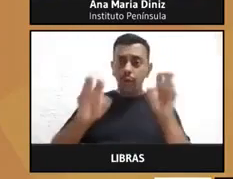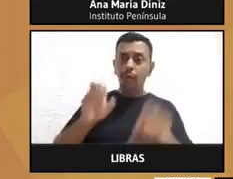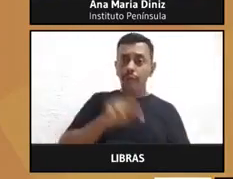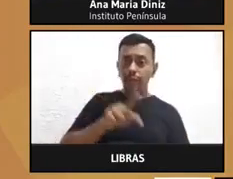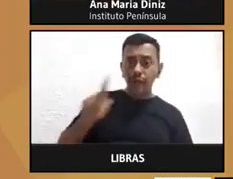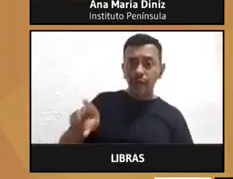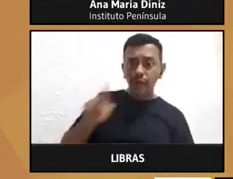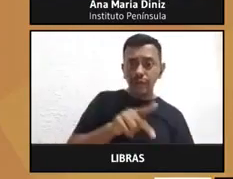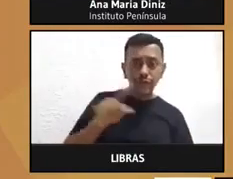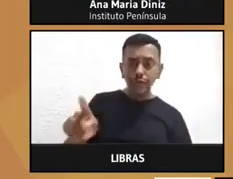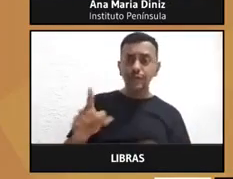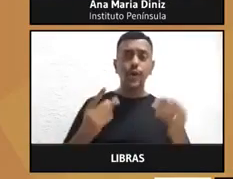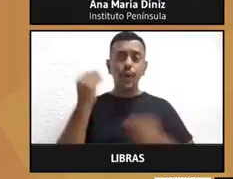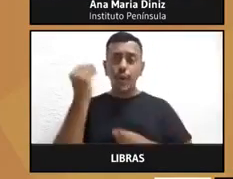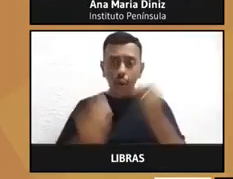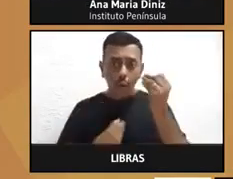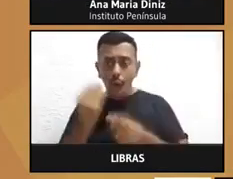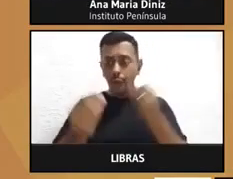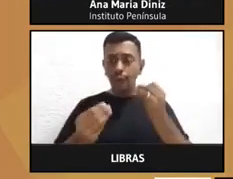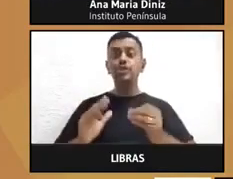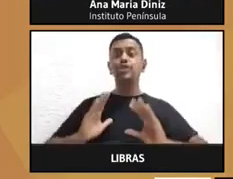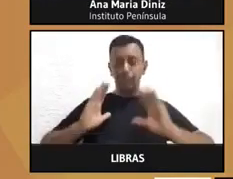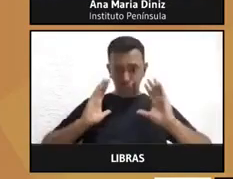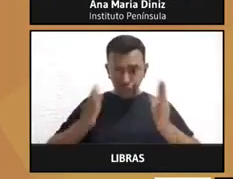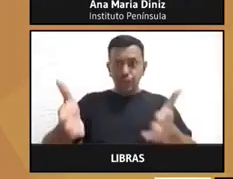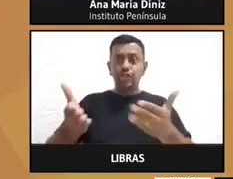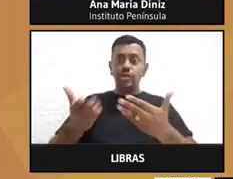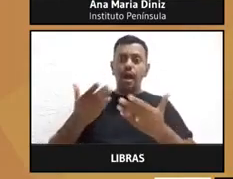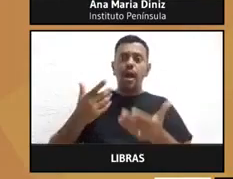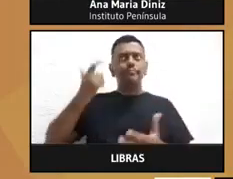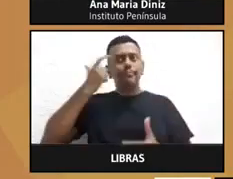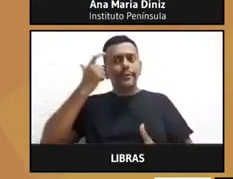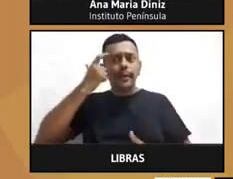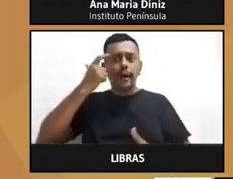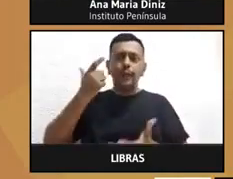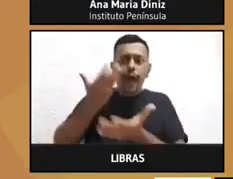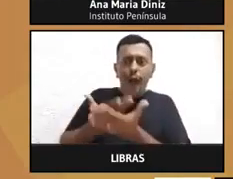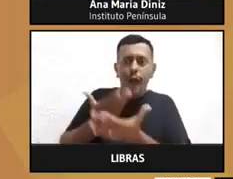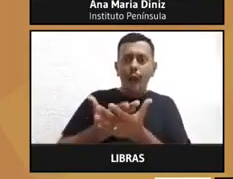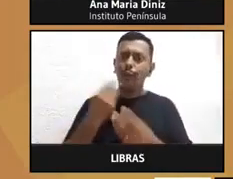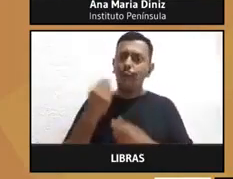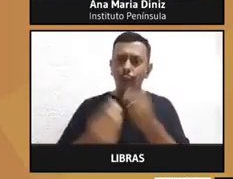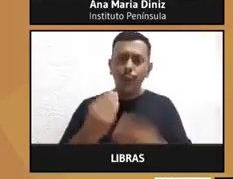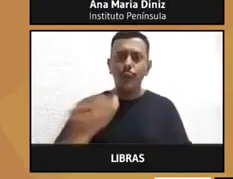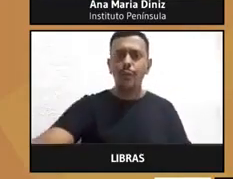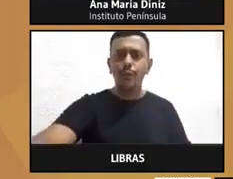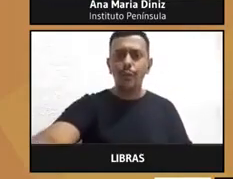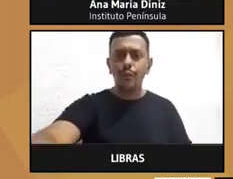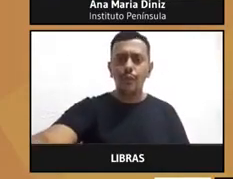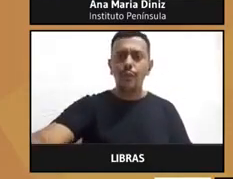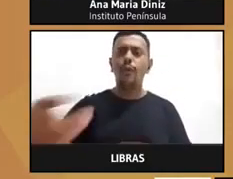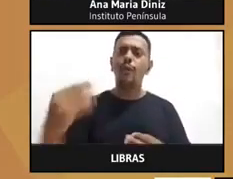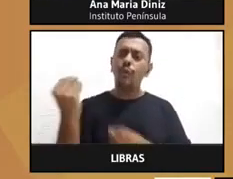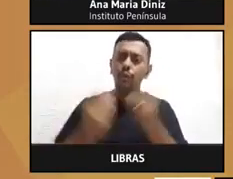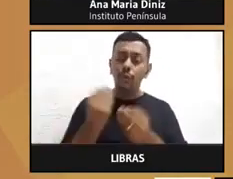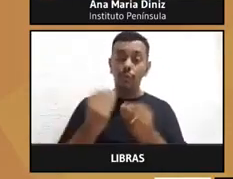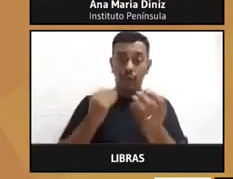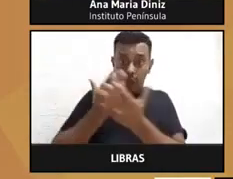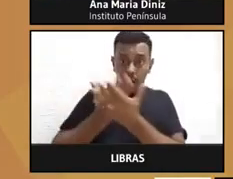dar aulas, em como montar o processo de